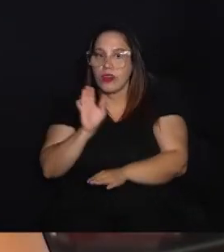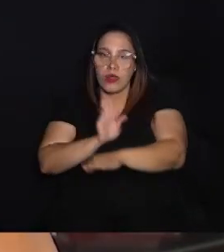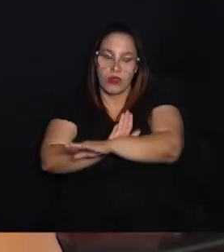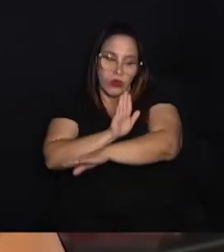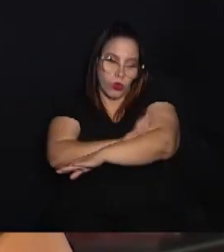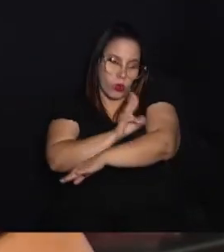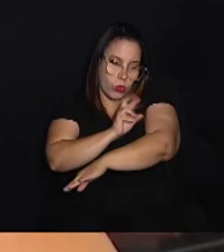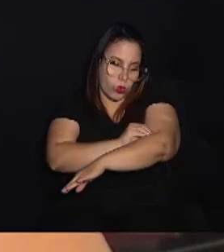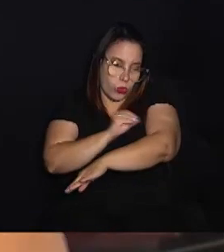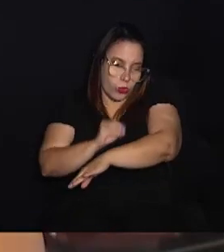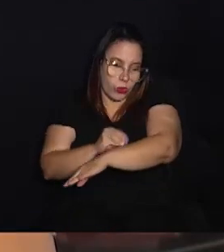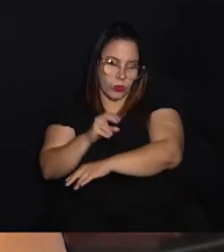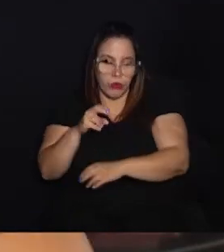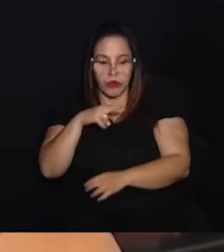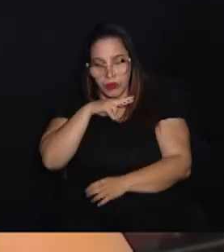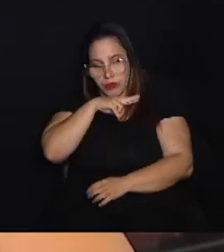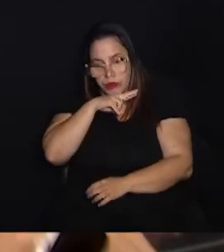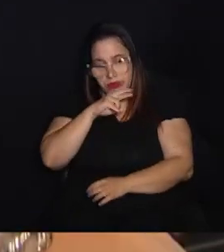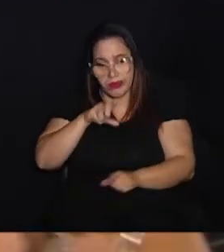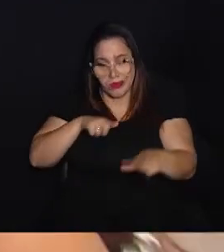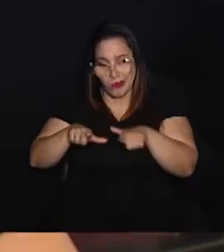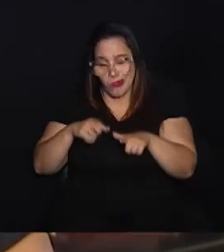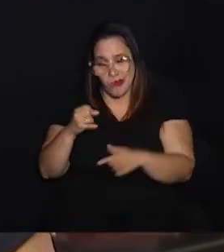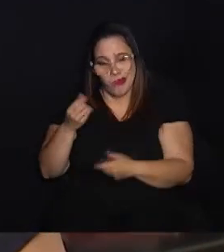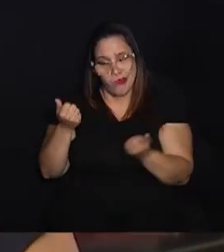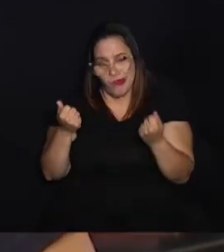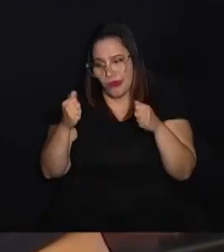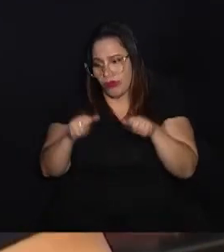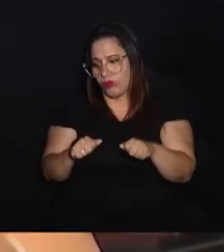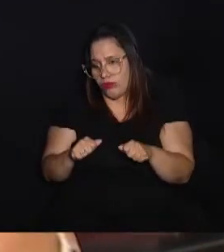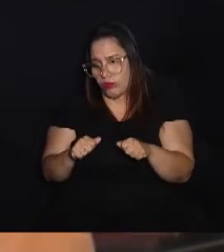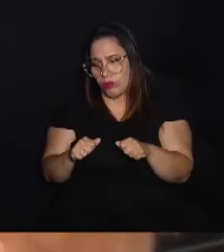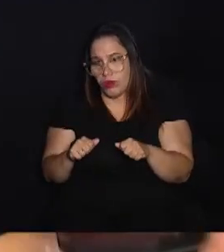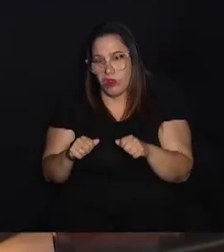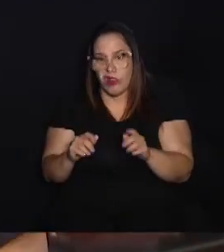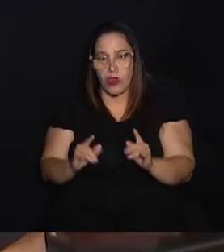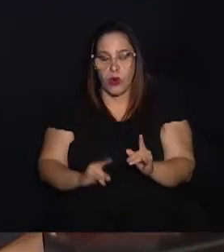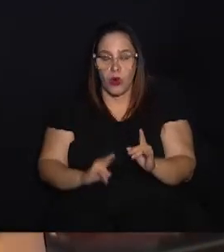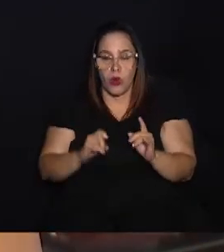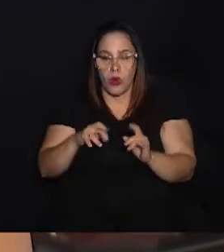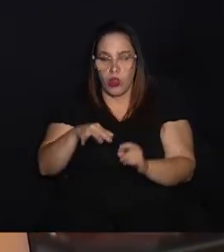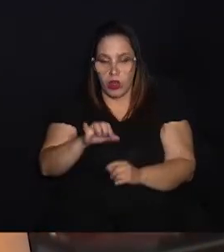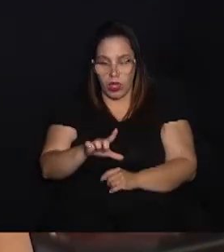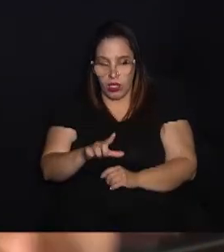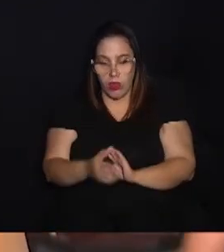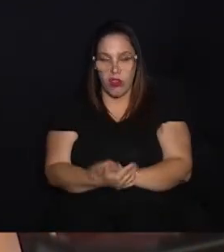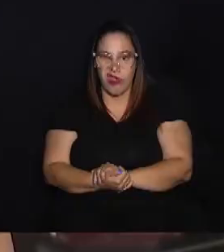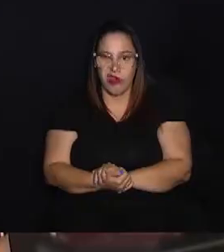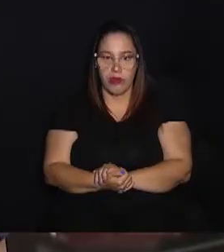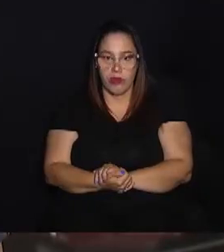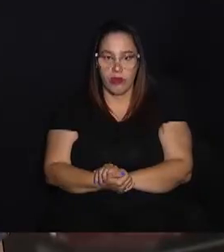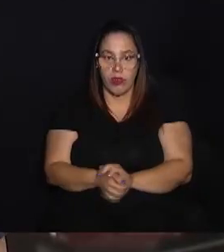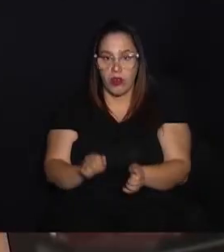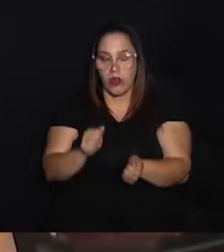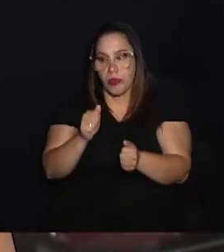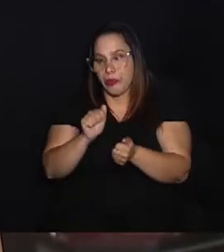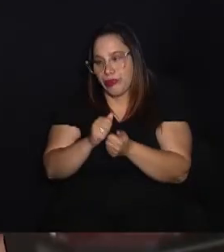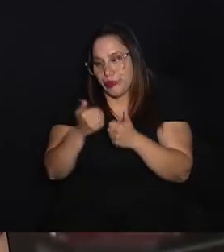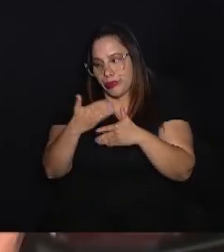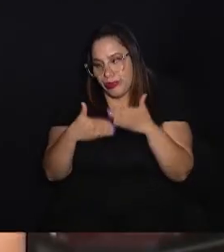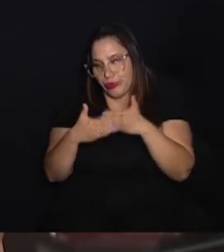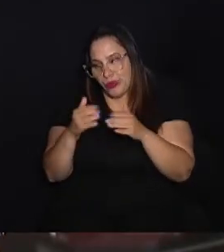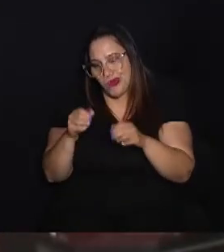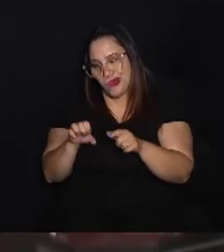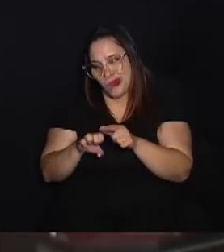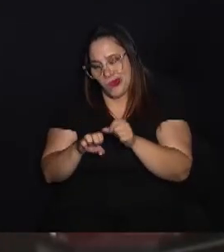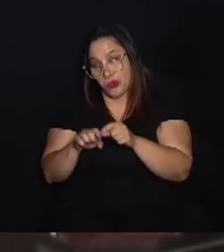netos, trabalham, não tem a possibilidade de estar segunda a segunda no hotel, segunda de montar um negócio, né? Então, quando você dá